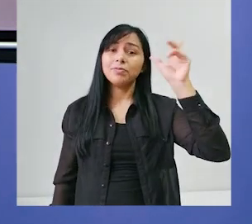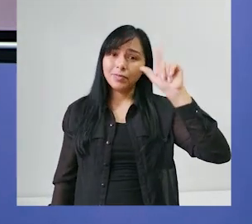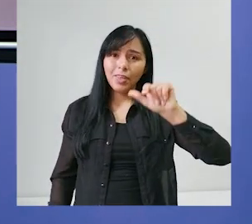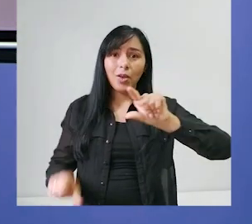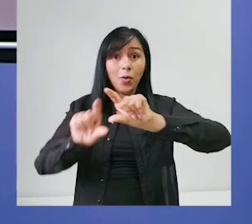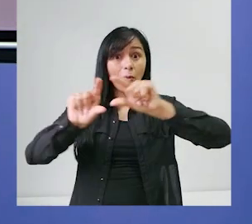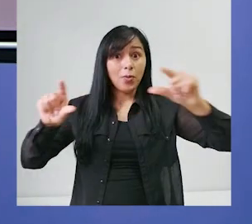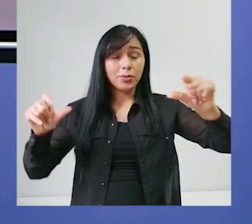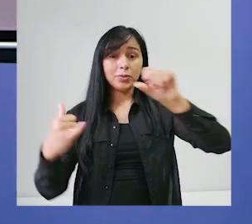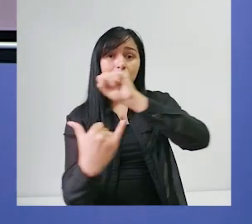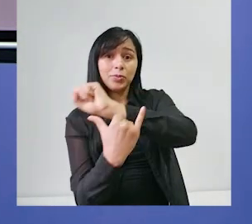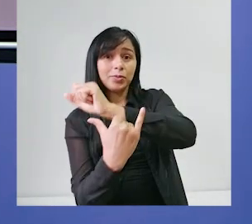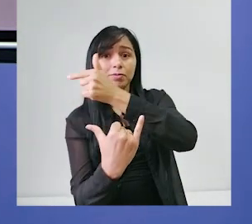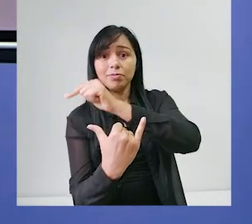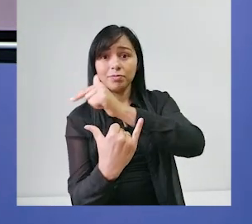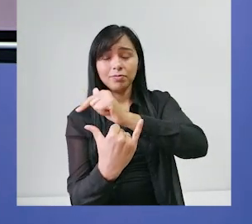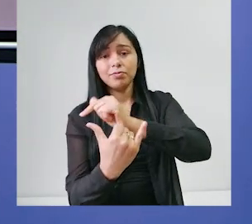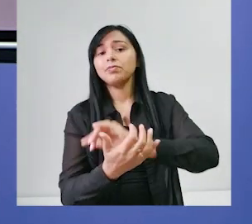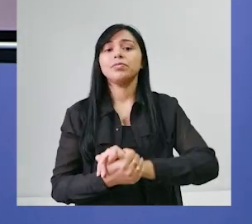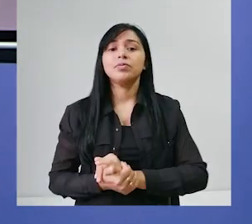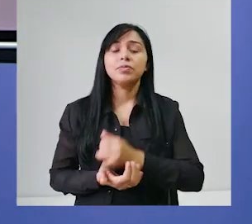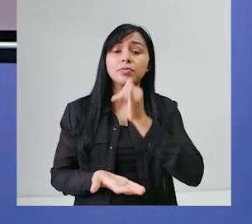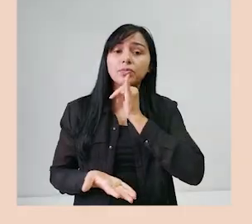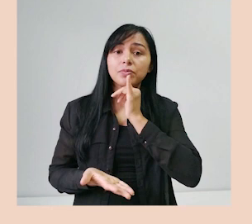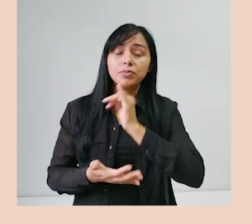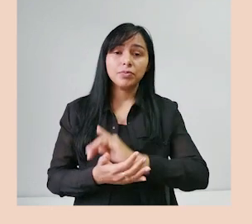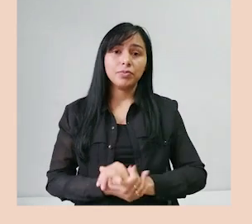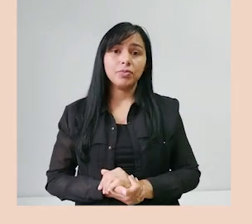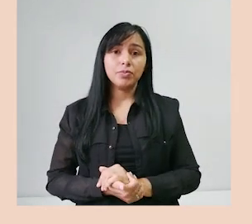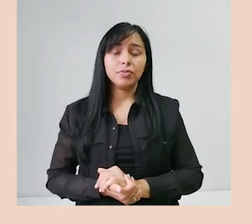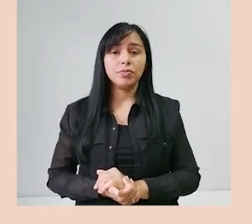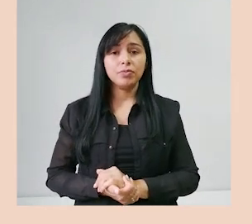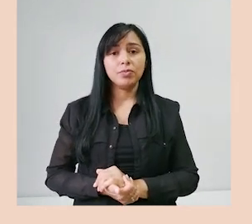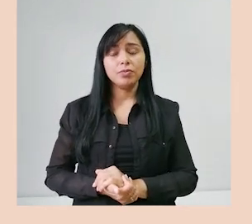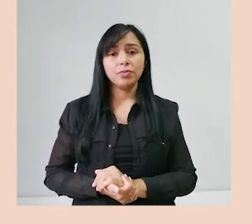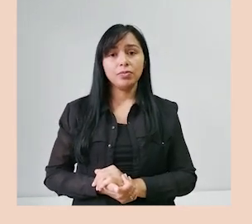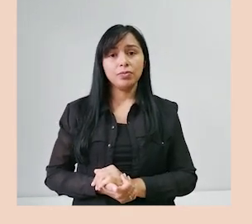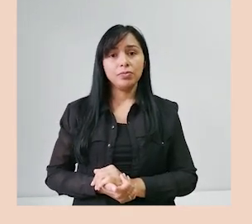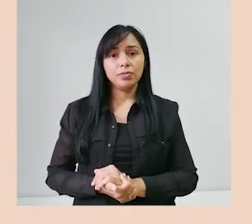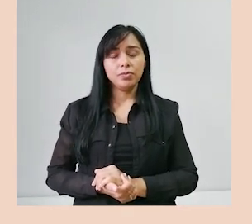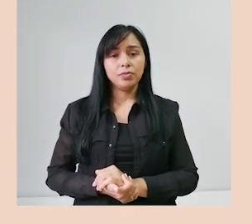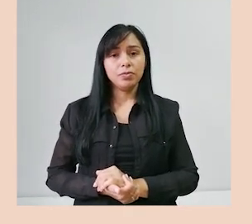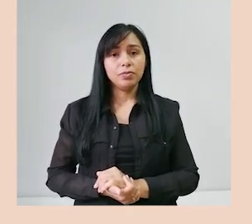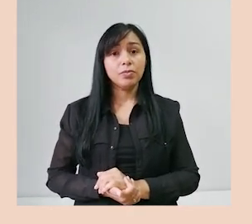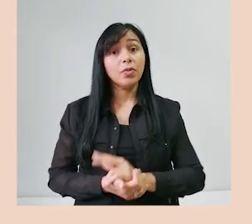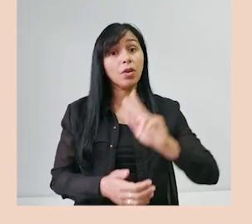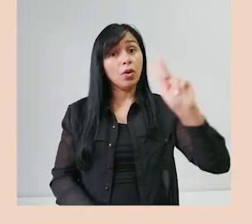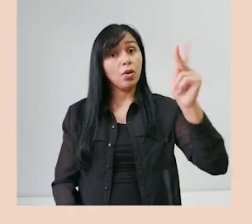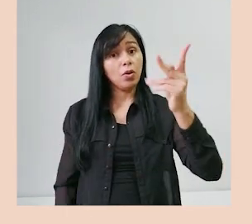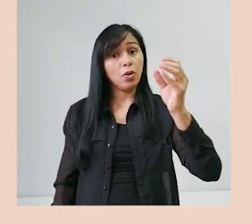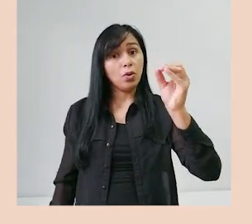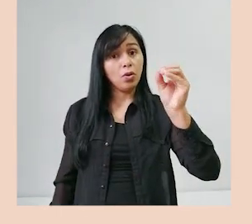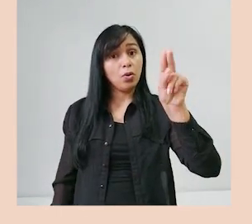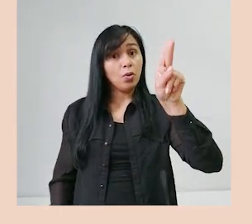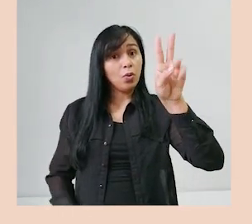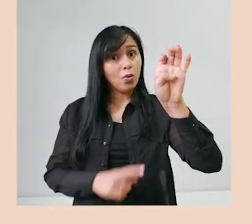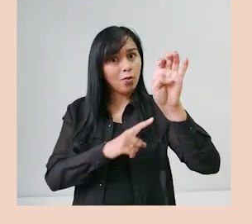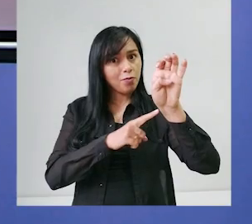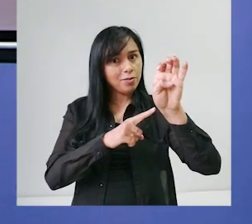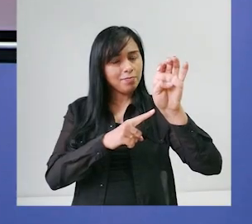temos uma oração sem sujeito como nos exemplos Vamos aos exemplos houve uma bela festa